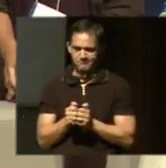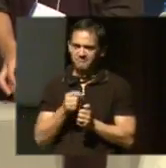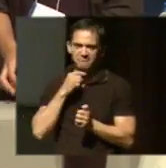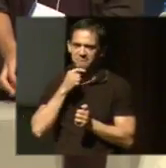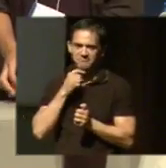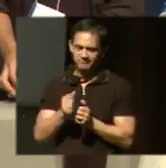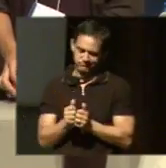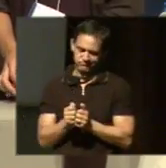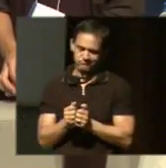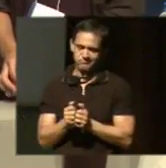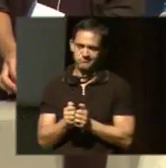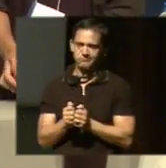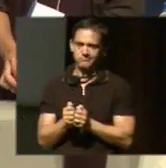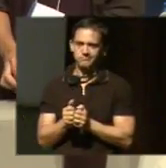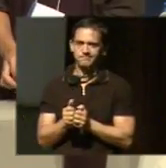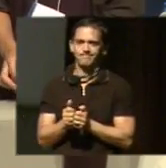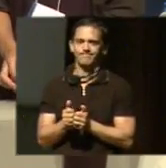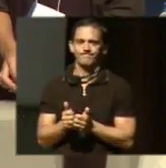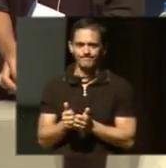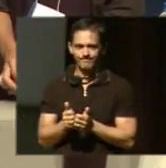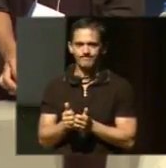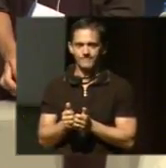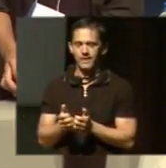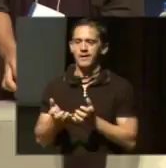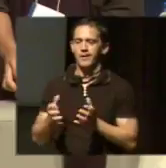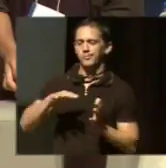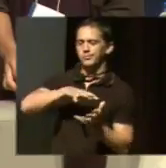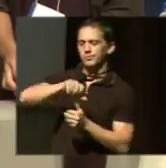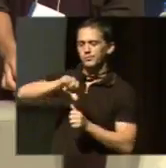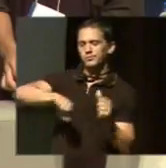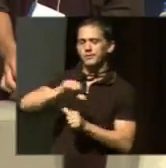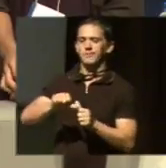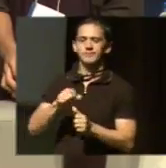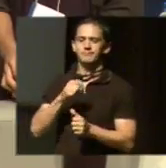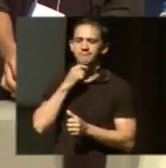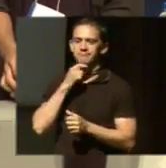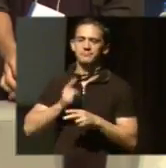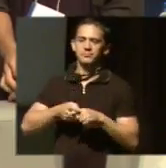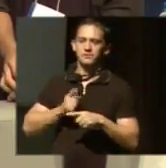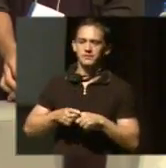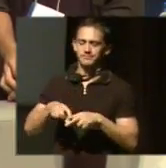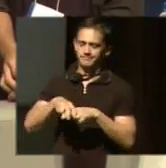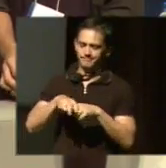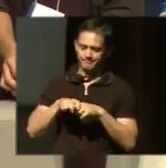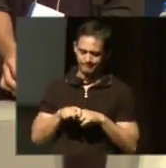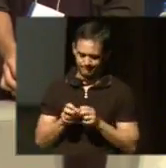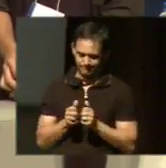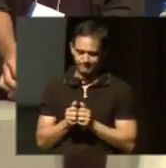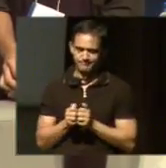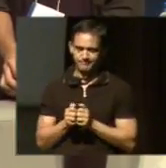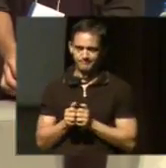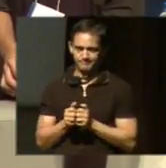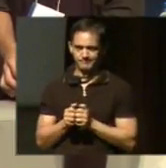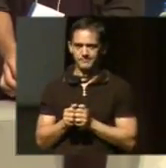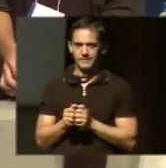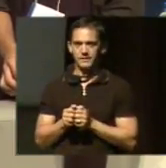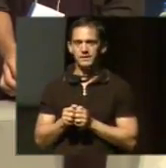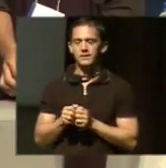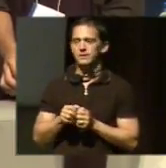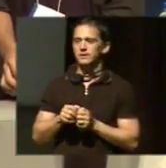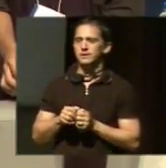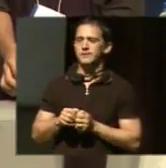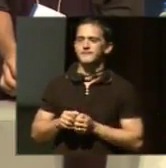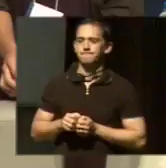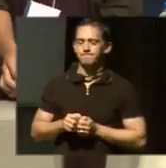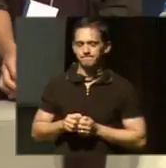Eu tenho certeza que as maiorias das pessoas de idade avançada têm esse mesmo pensamento que o Steve Jobs. Não, Steve Jobs não, Bill